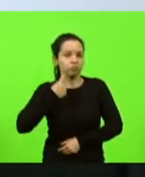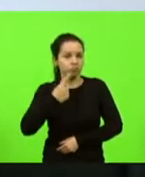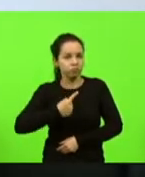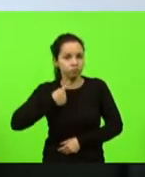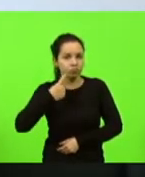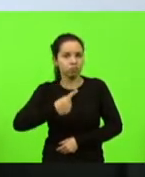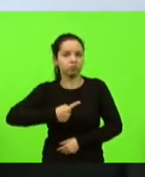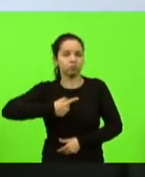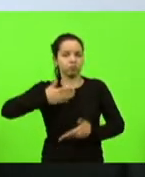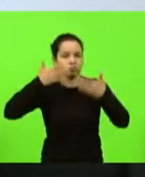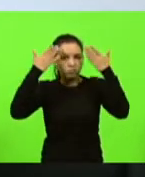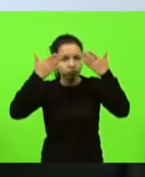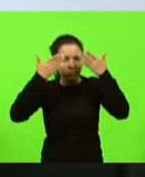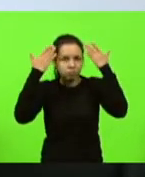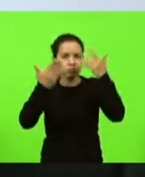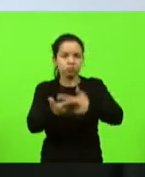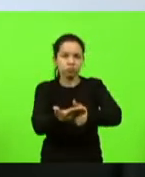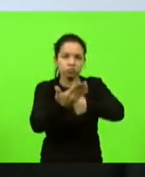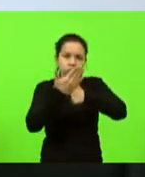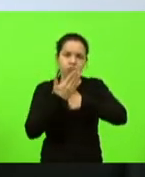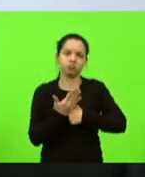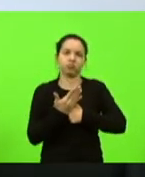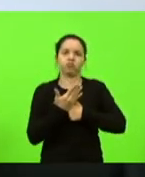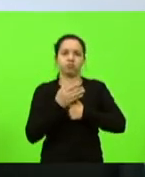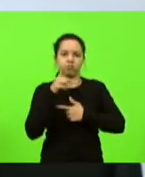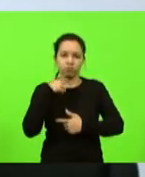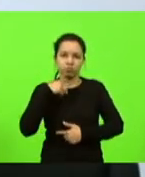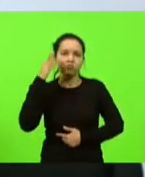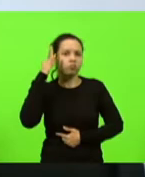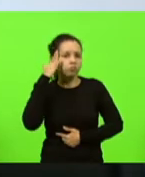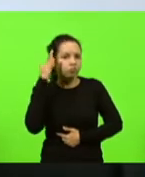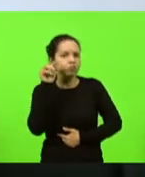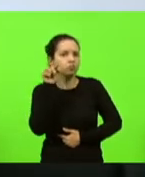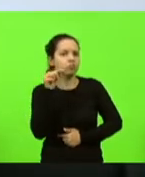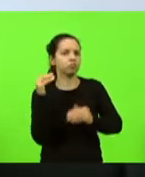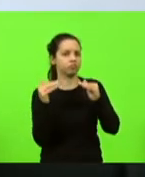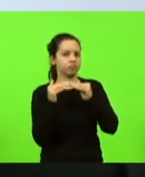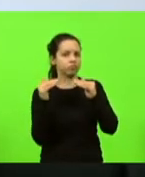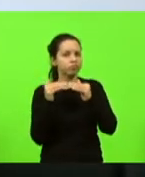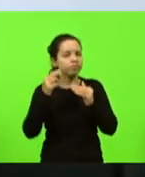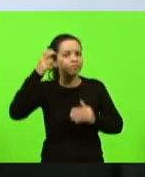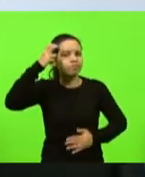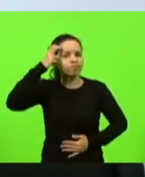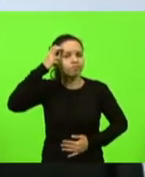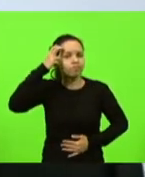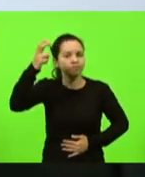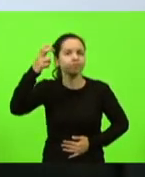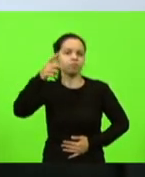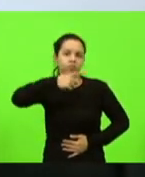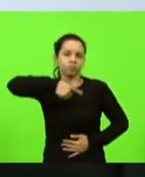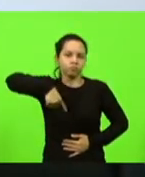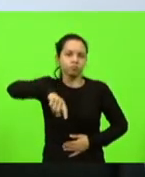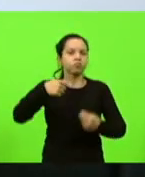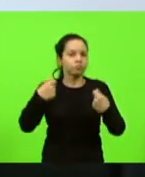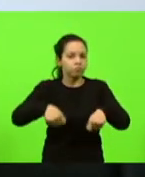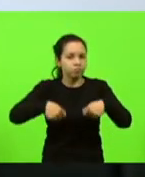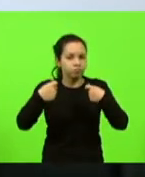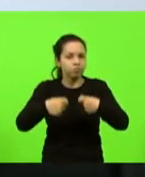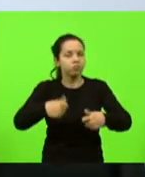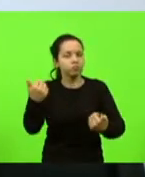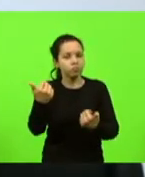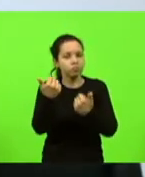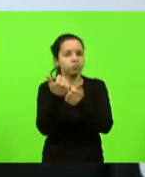nos ajuda. Eu sei que você é muito coerente, muito inteligente. A gente precisa ter esse apoio de